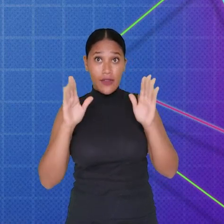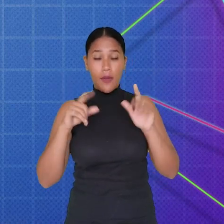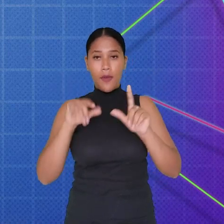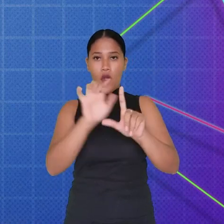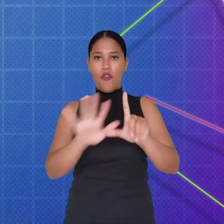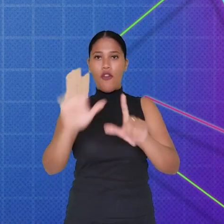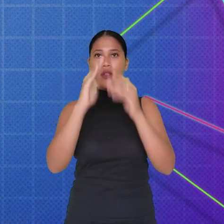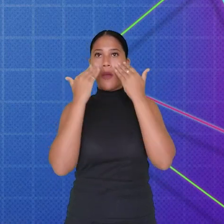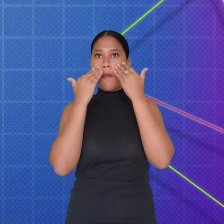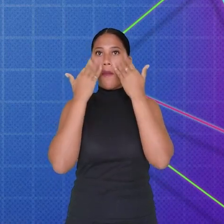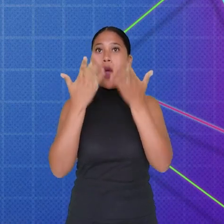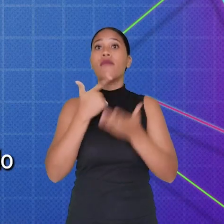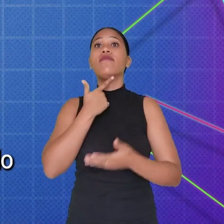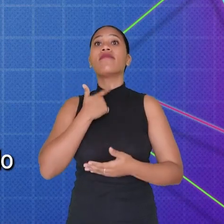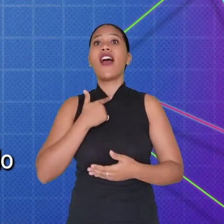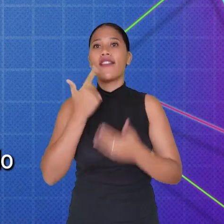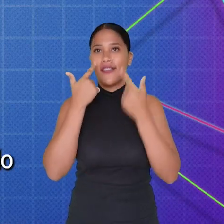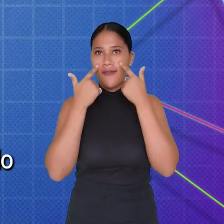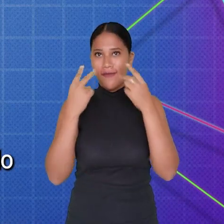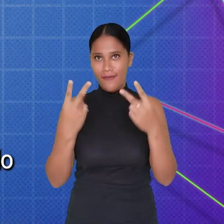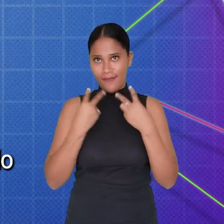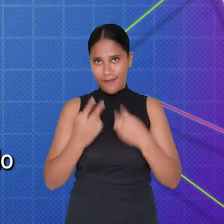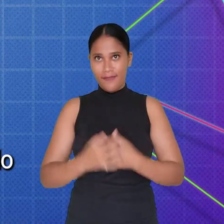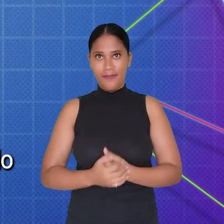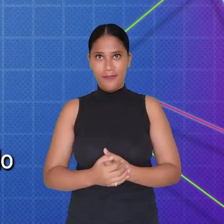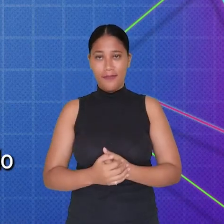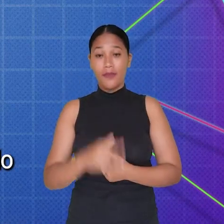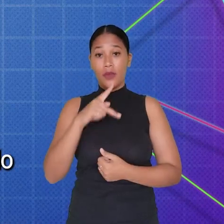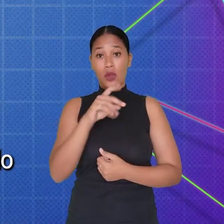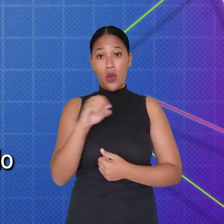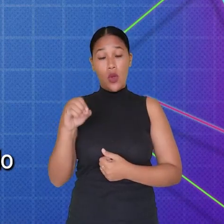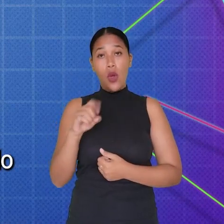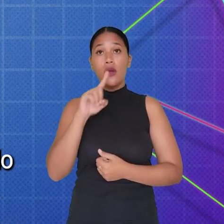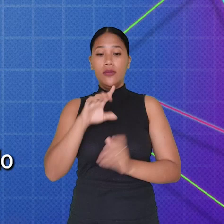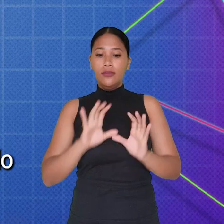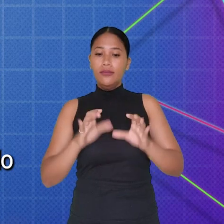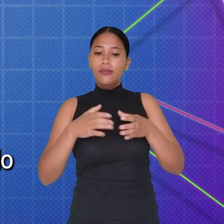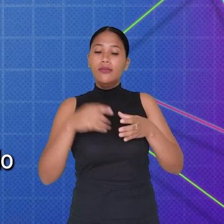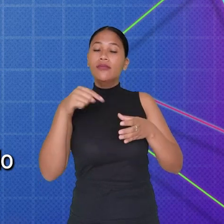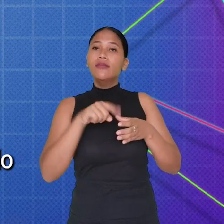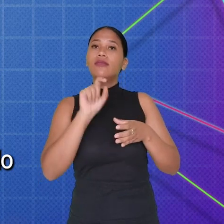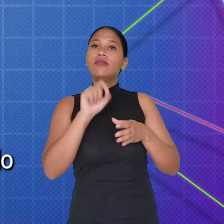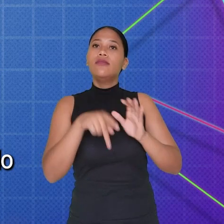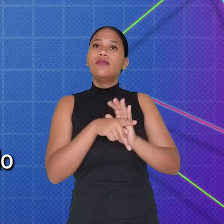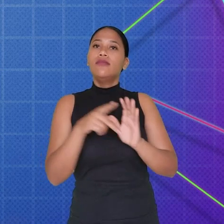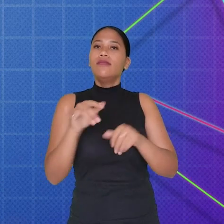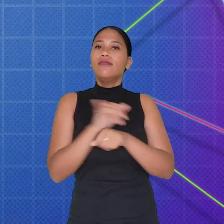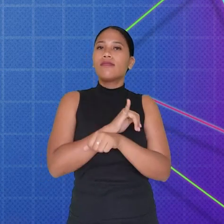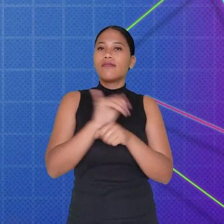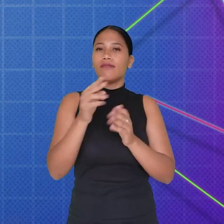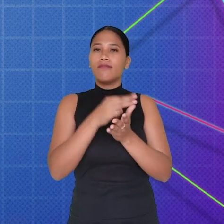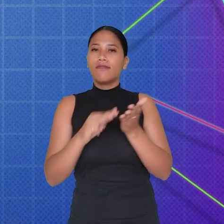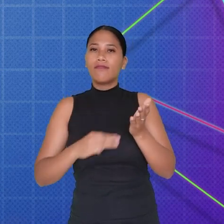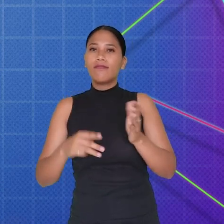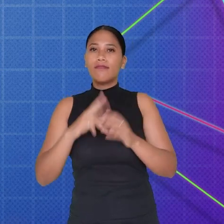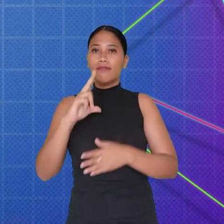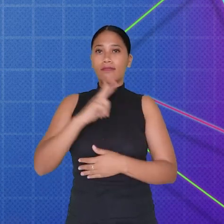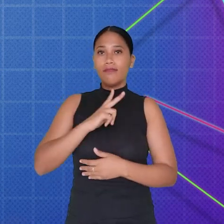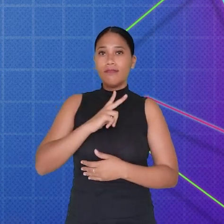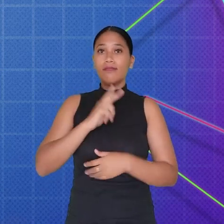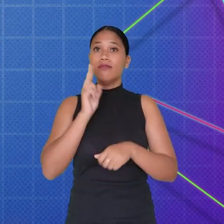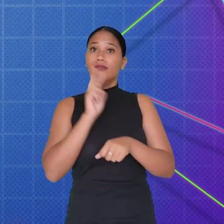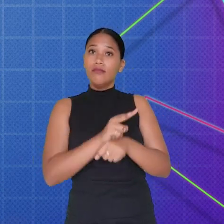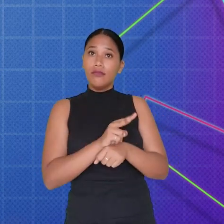sua interface pública. O encapsulamento em POO é implementado através da definição de atributos e métodos como